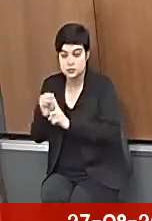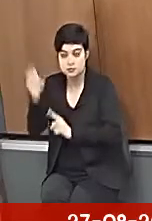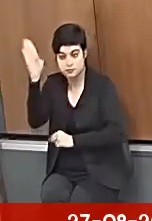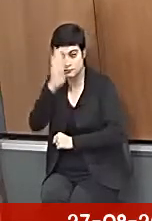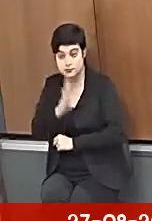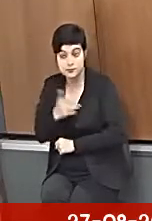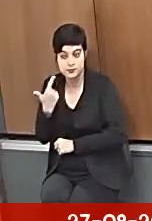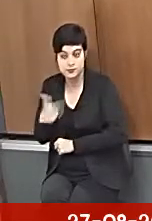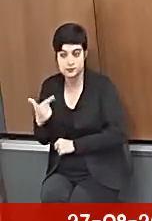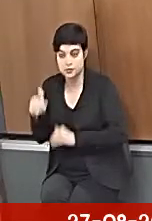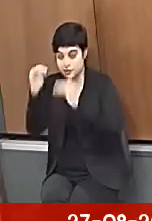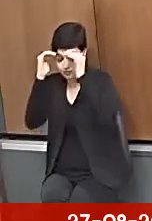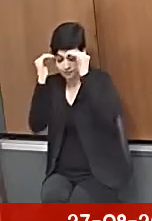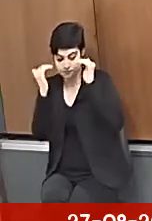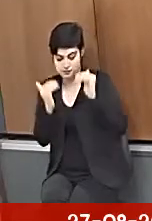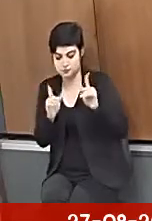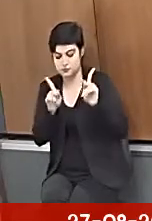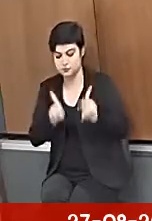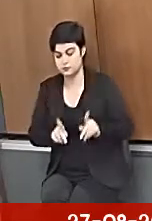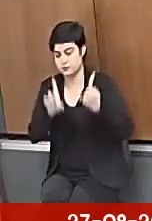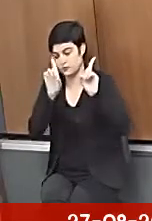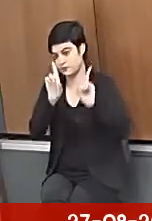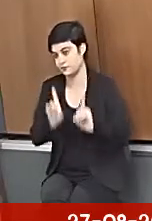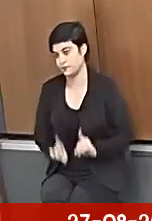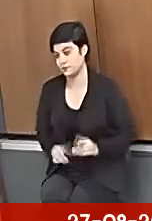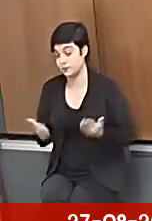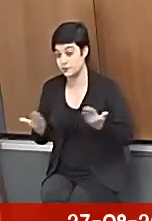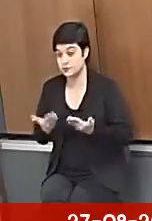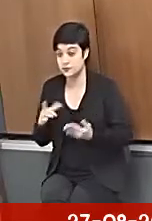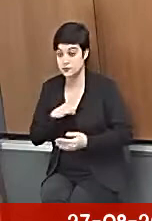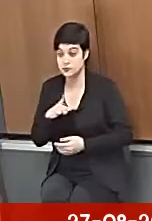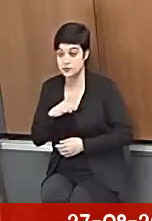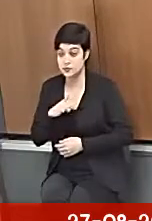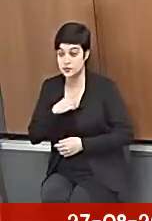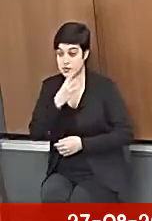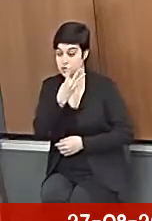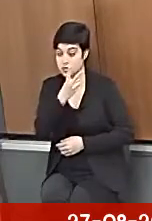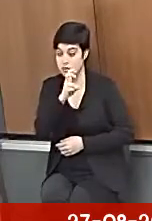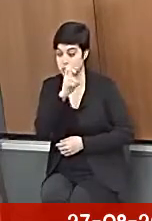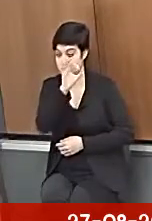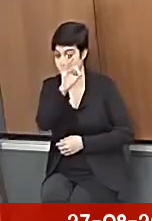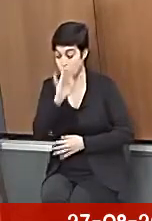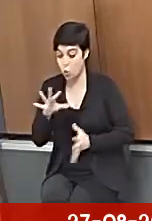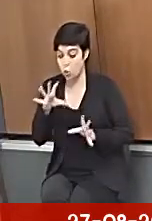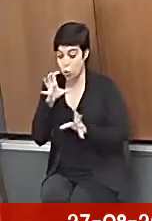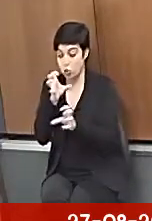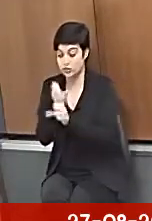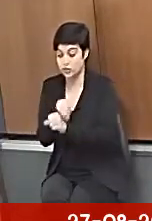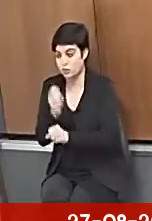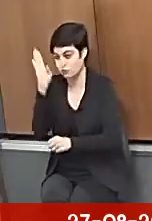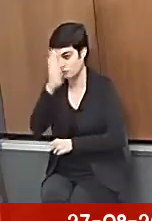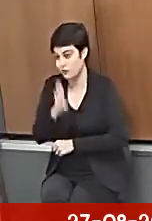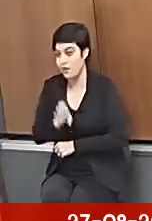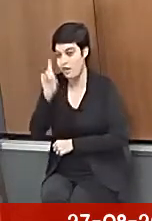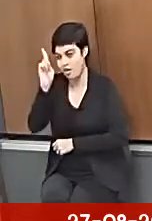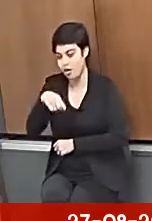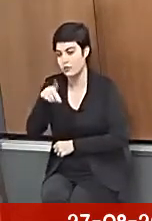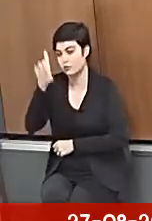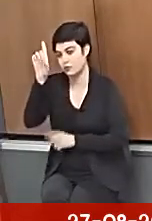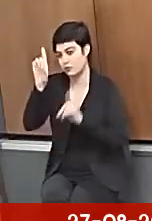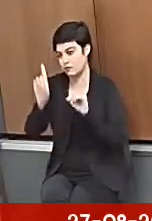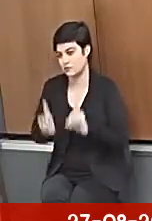respeito com o deficiente físico hoje nós somos 35% da população brasileira com alguma deficiência